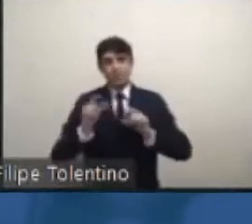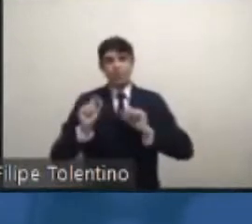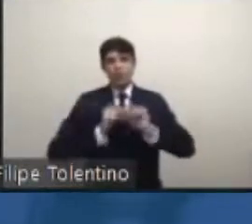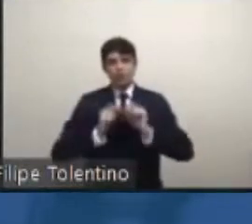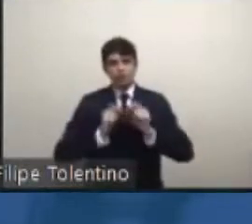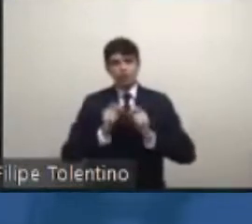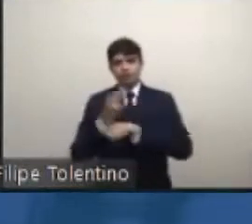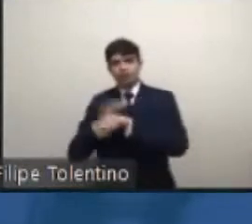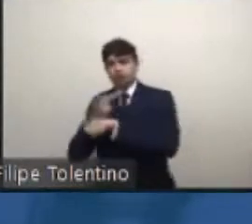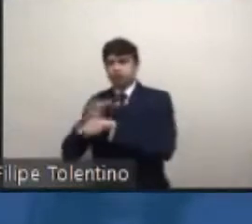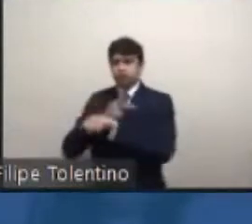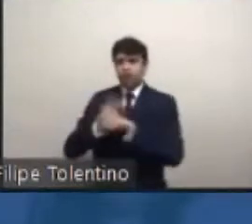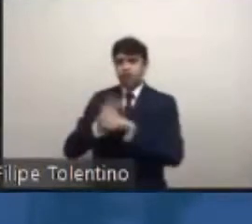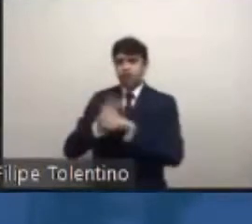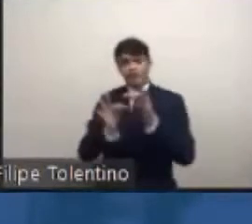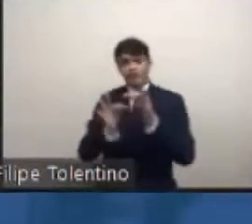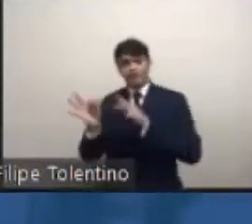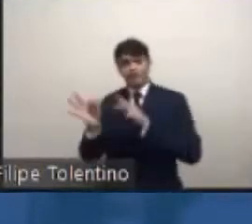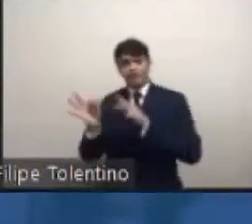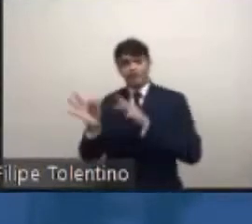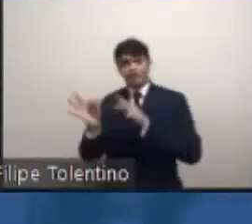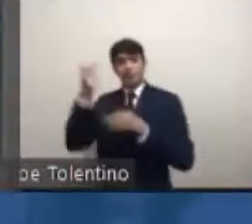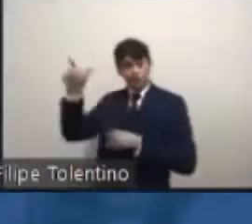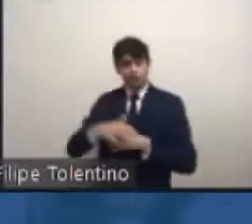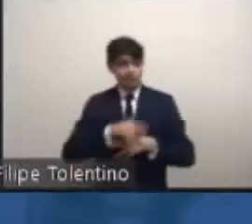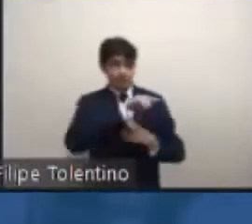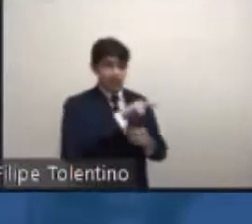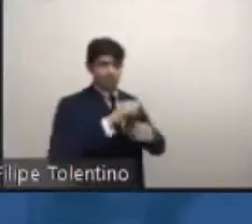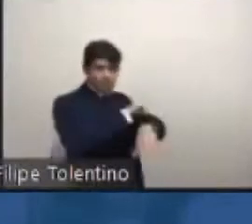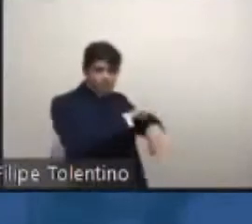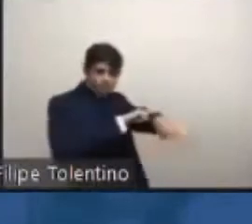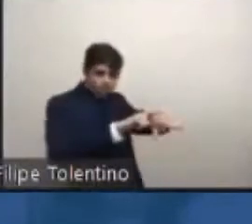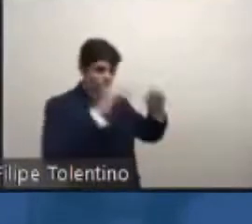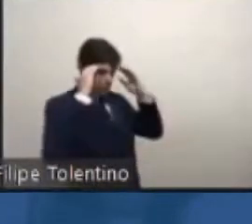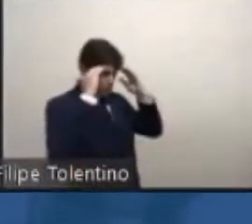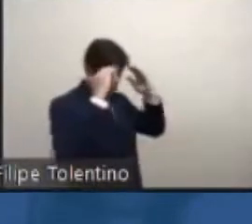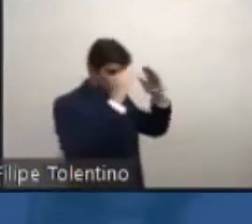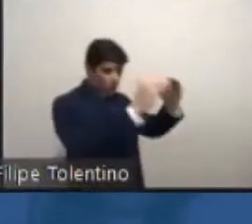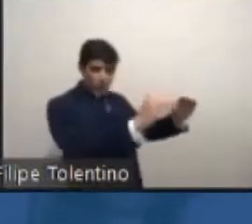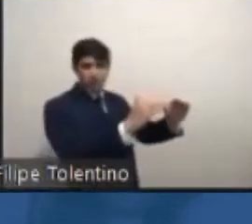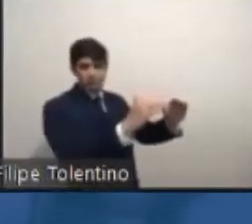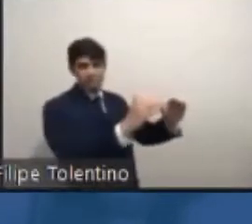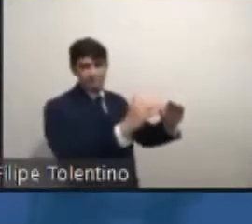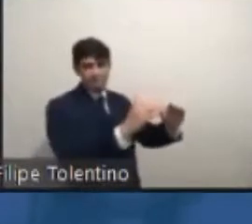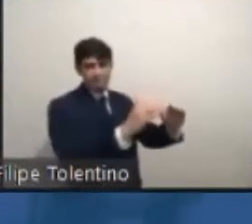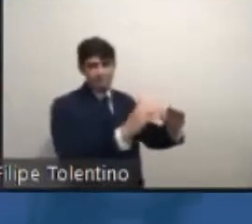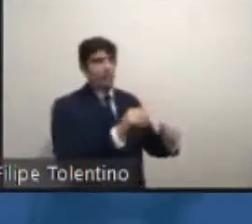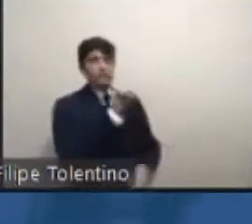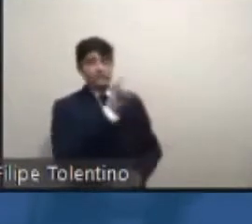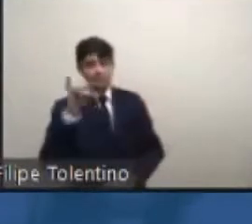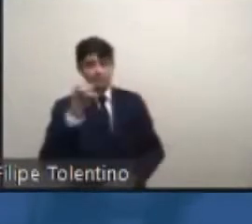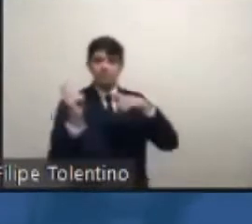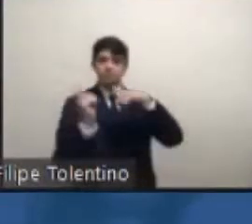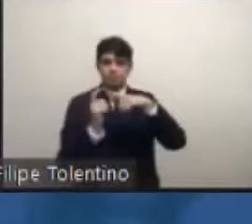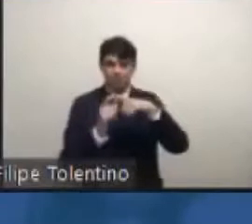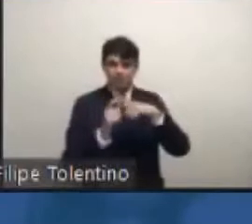serem tratados respeitando-se o direito deles. E é fazendo isso que o médico ele tem a garantia legal, a proteção legal para o exercício